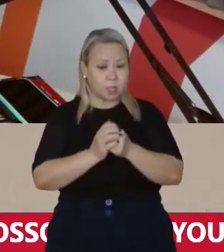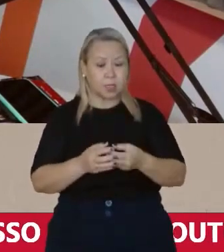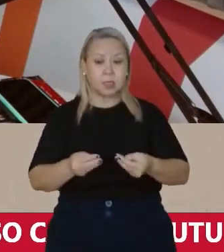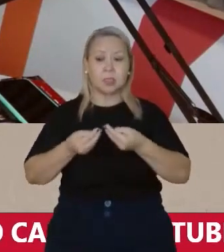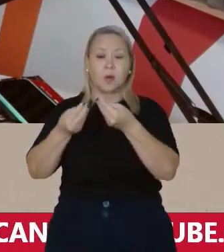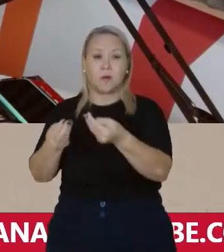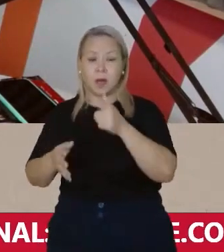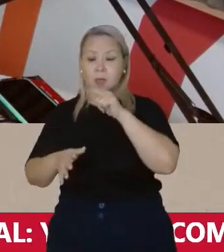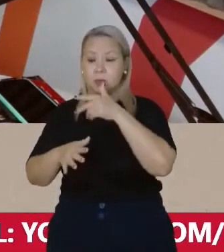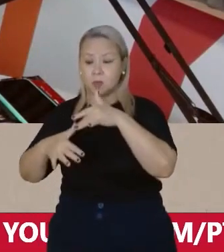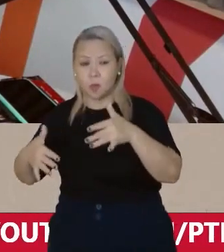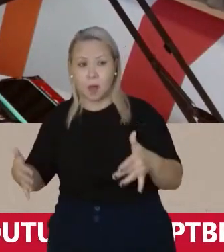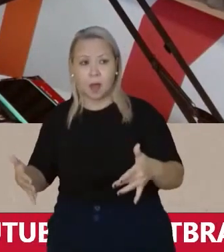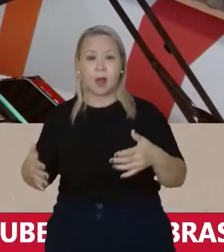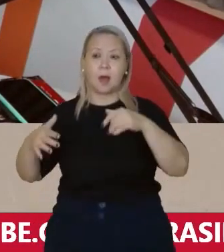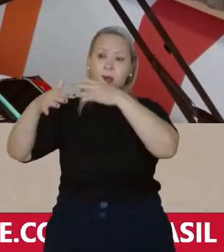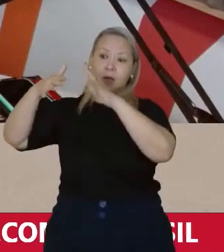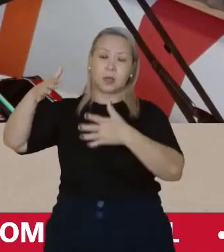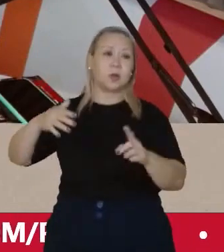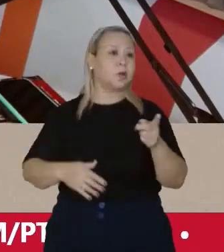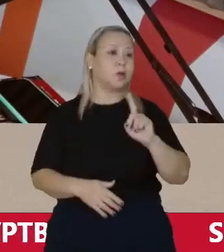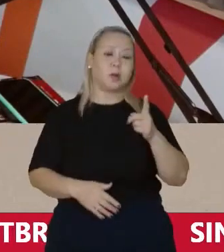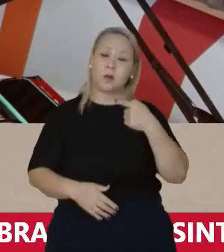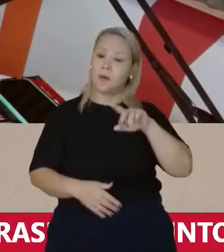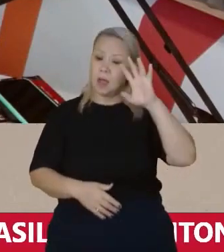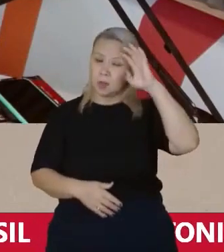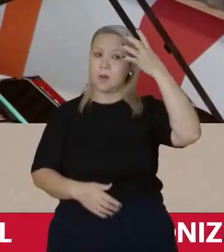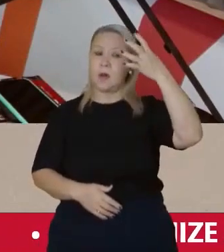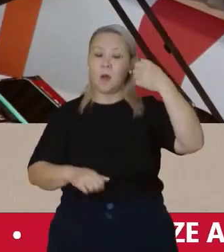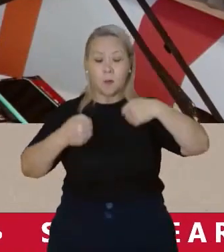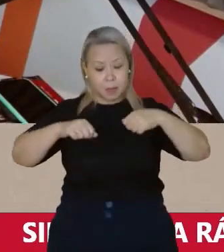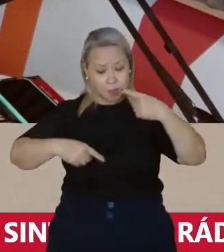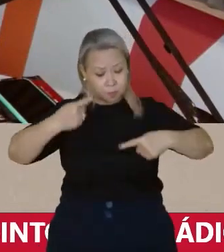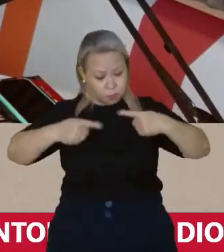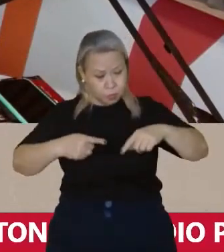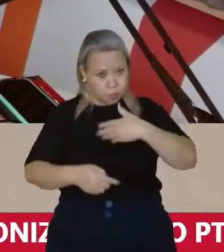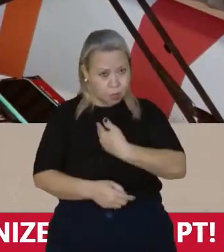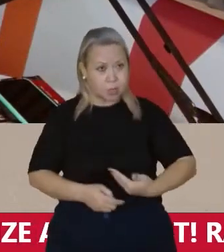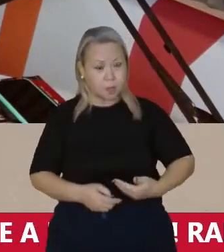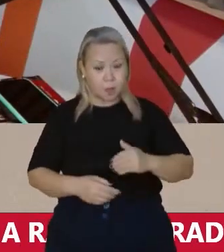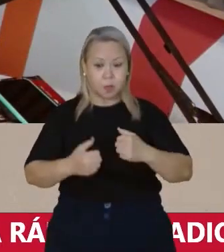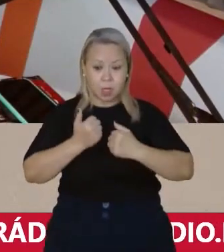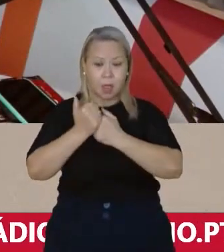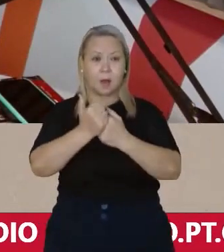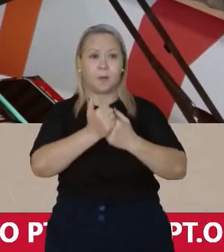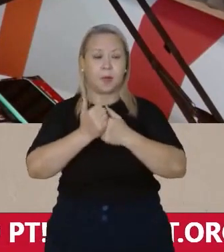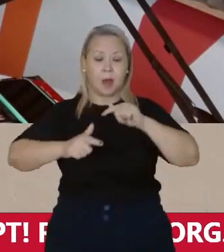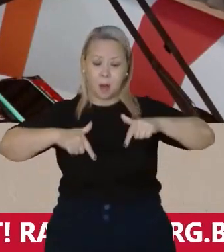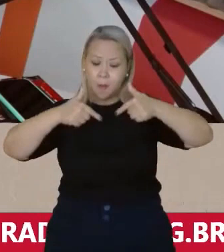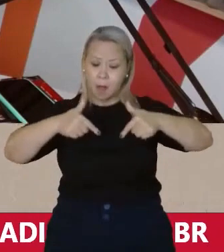na cachoeira, não vai resolver? Nós precisamos de políticas públicas para poder